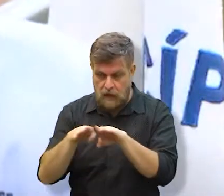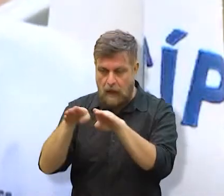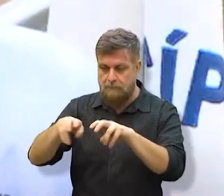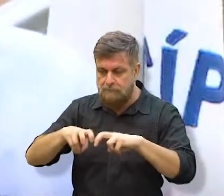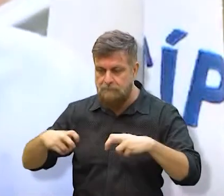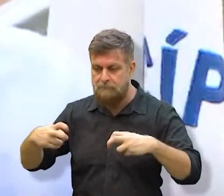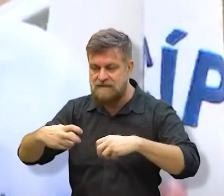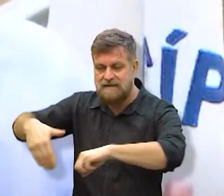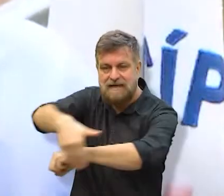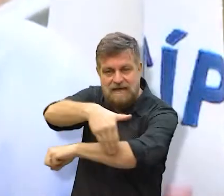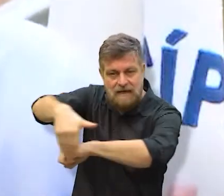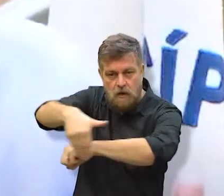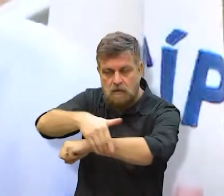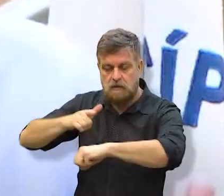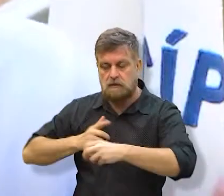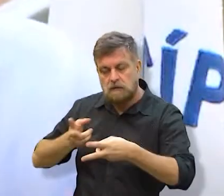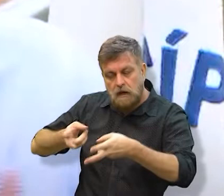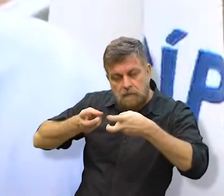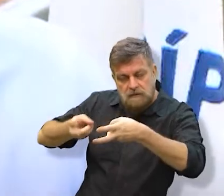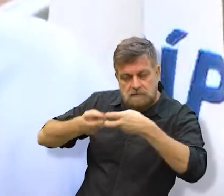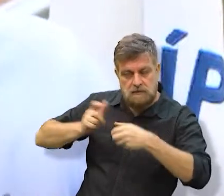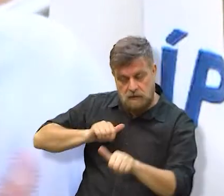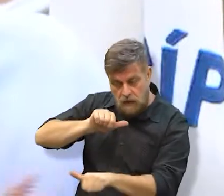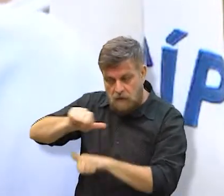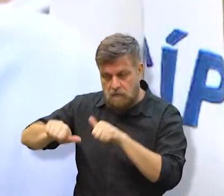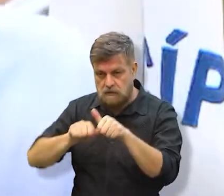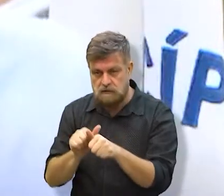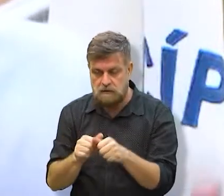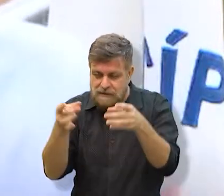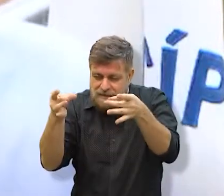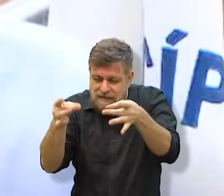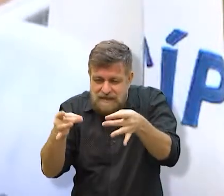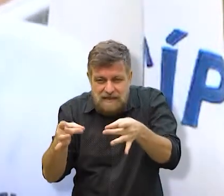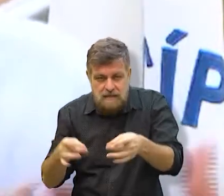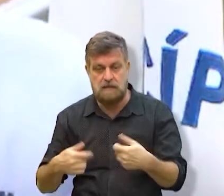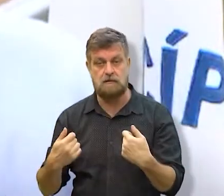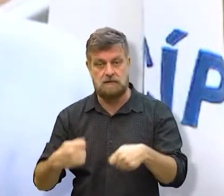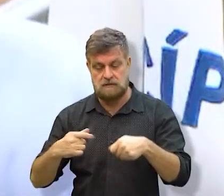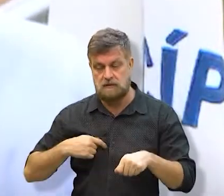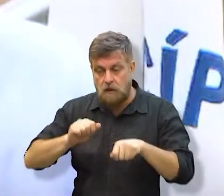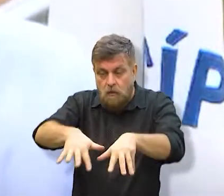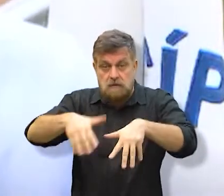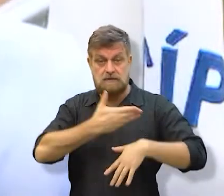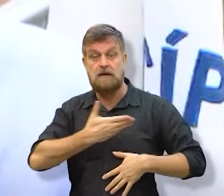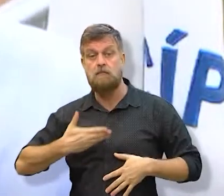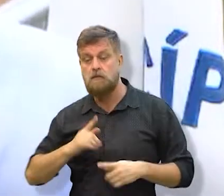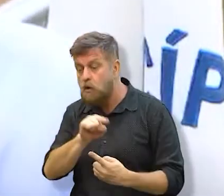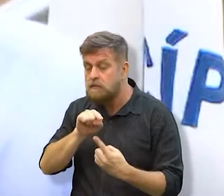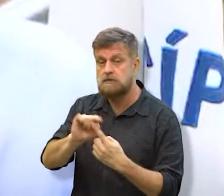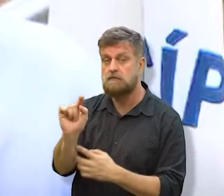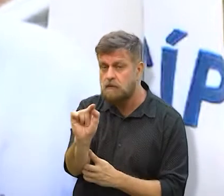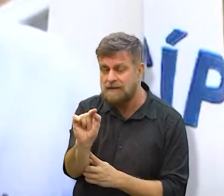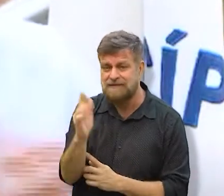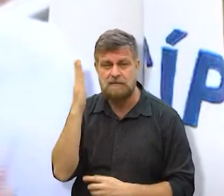parklets. Foi percebido que há necessidade de alteração, aprimoramento do decreto, e a audiência pública foi